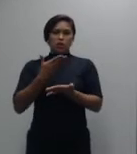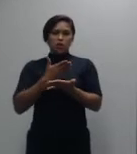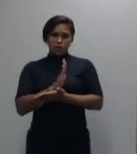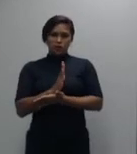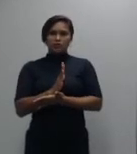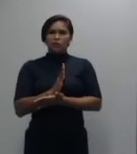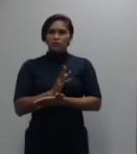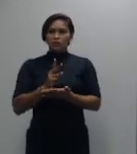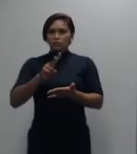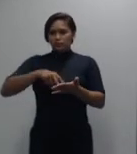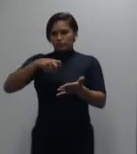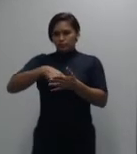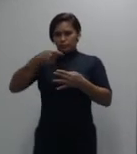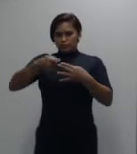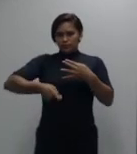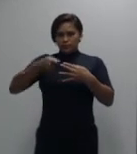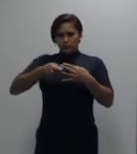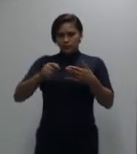que na sentença estrangeira